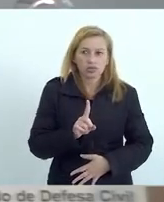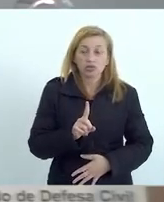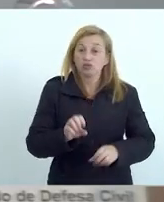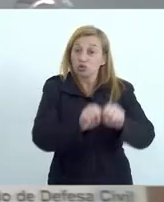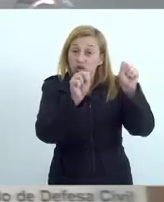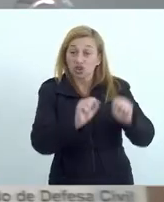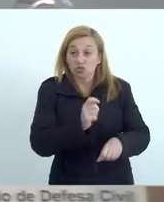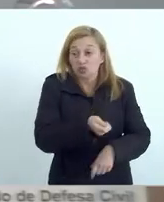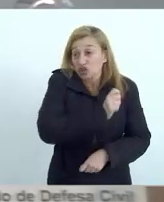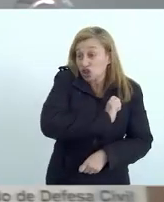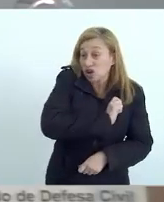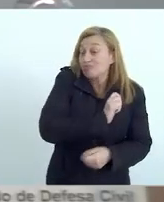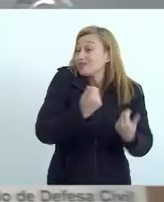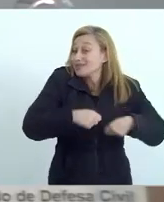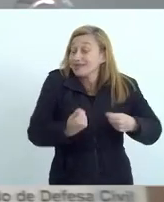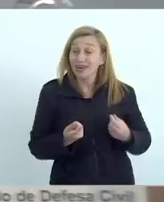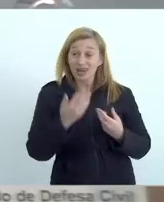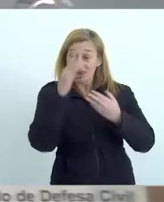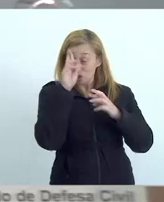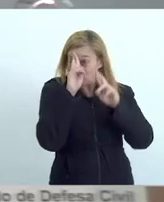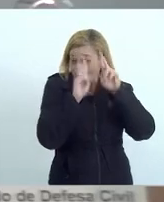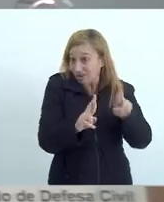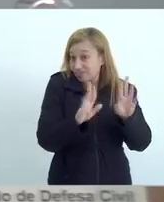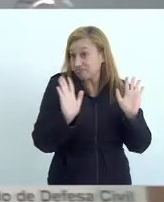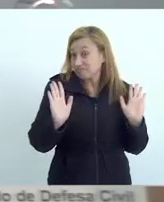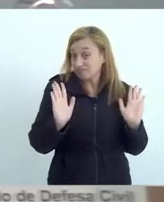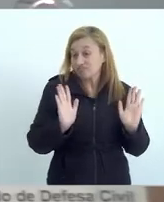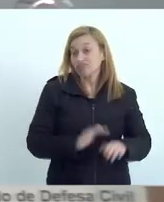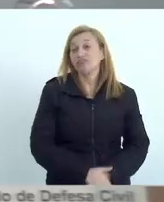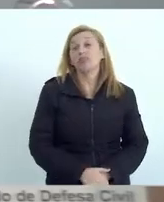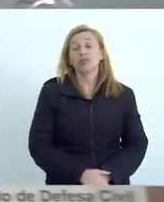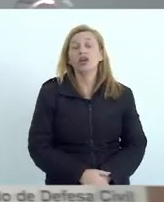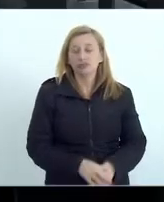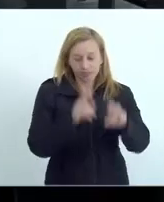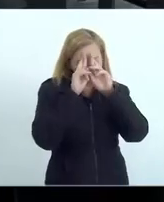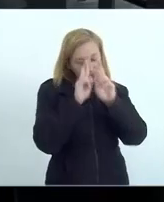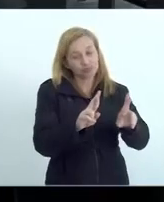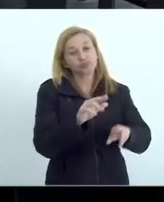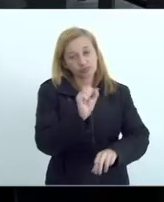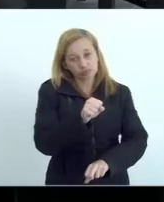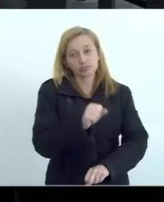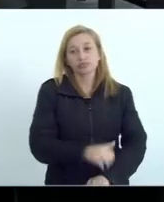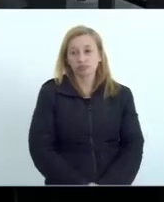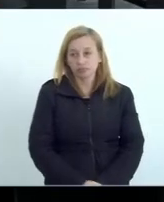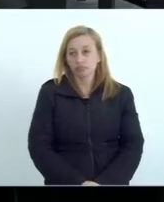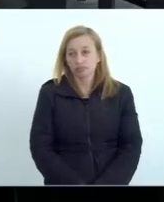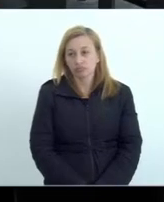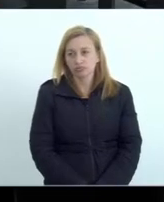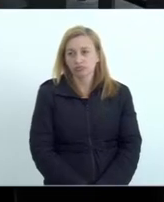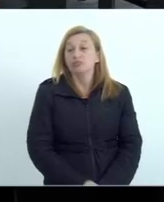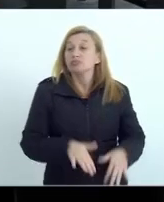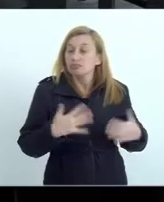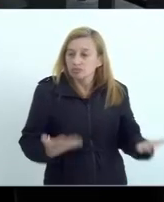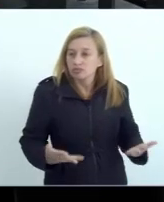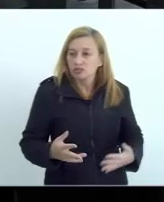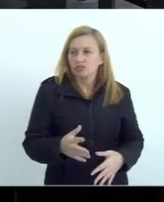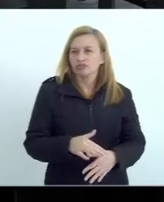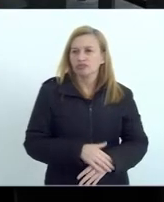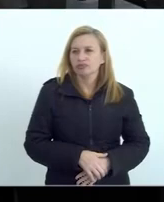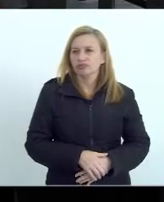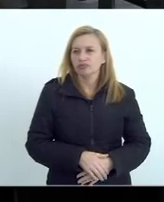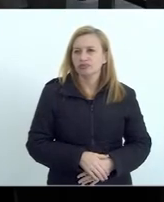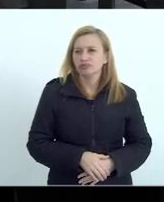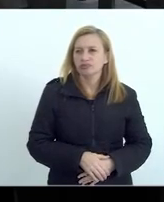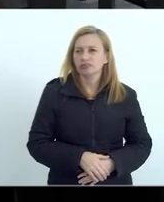regime de recuperação fiscal os tem que ser respeitado E isso tem que ser respeitado bom então esse hoje